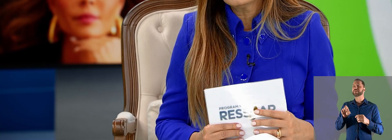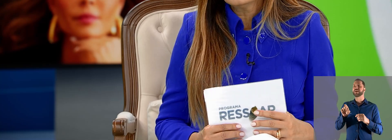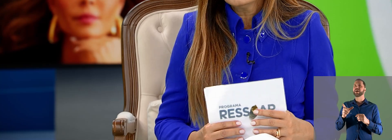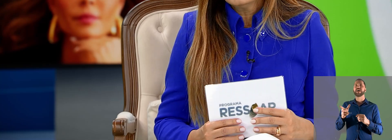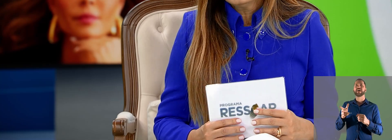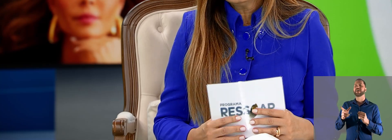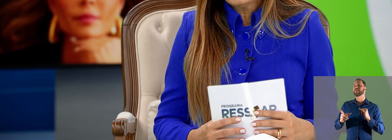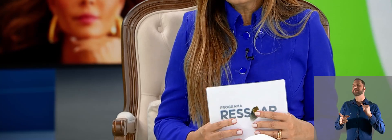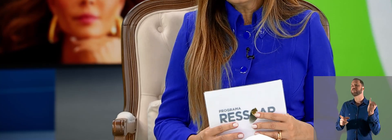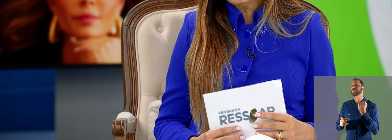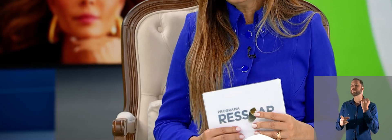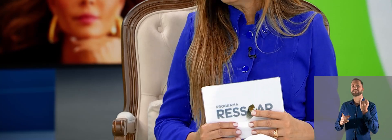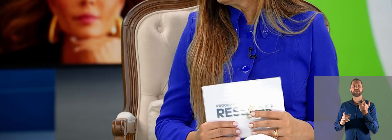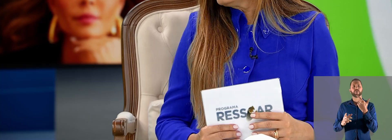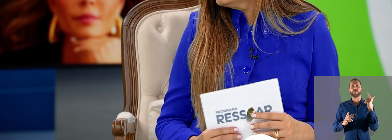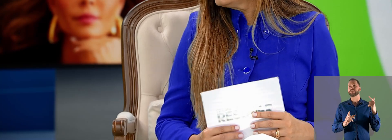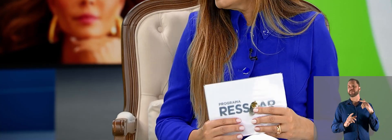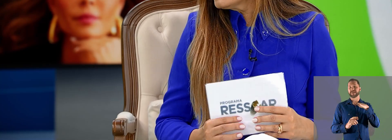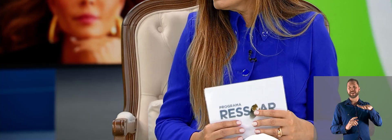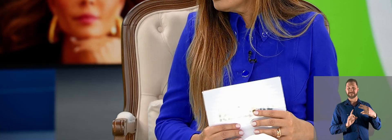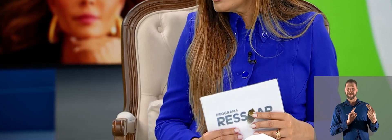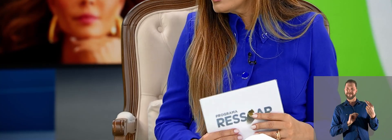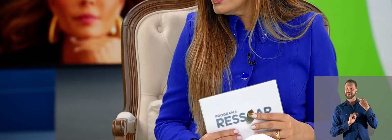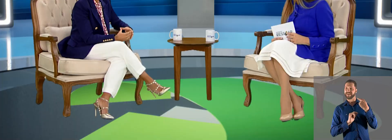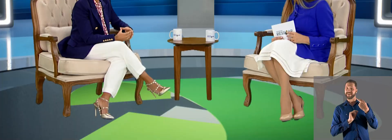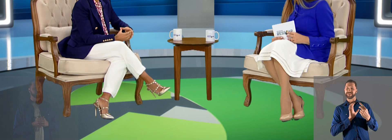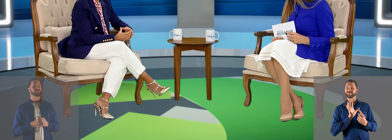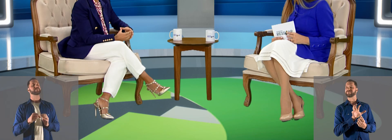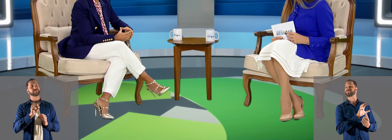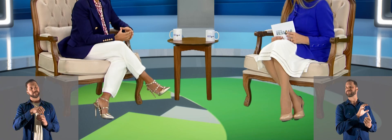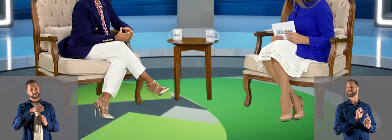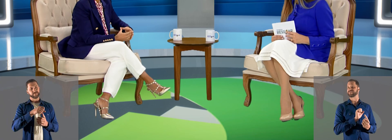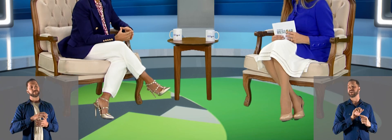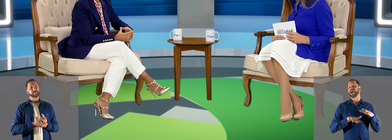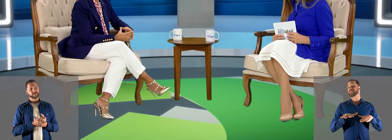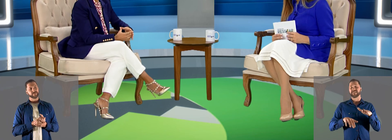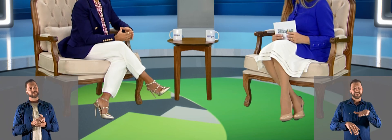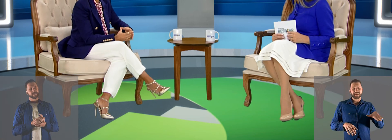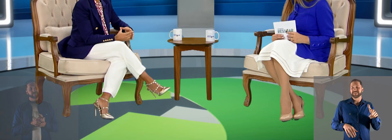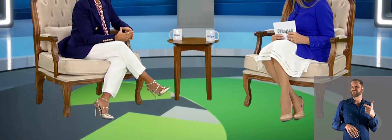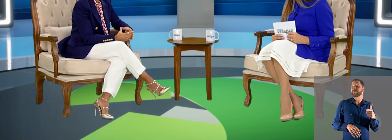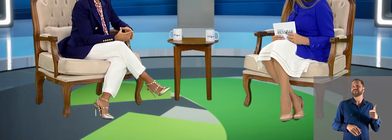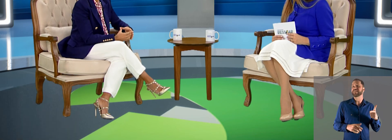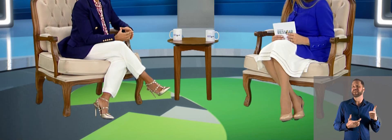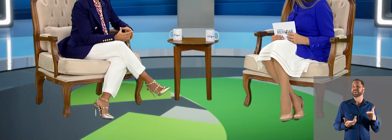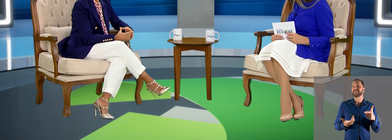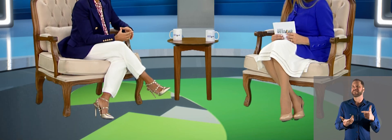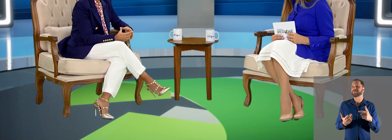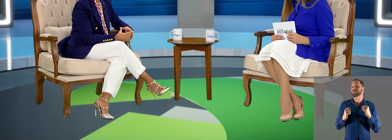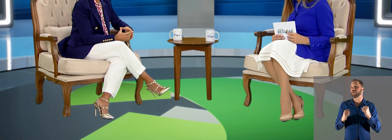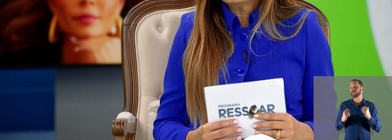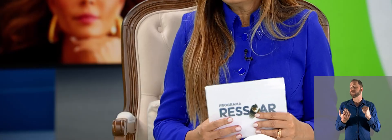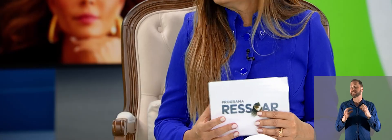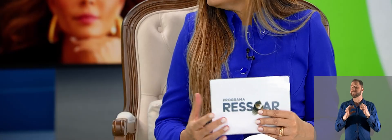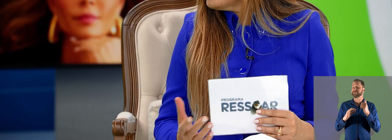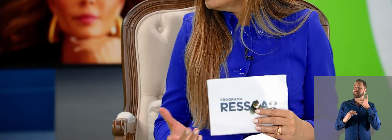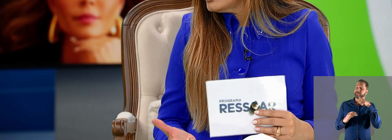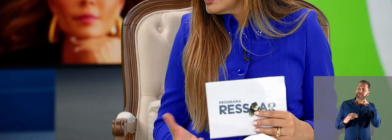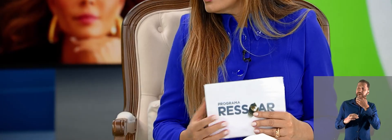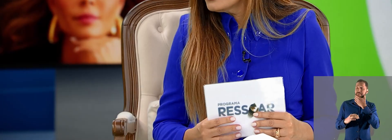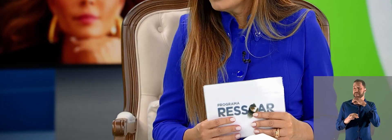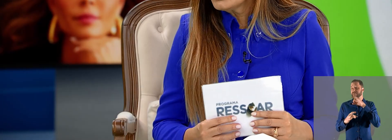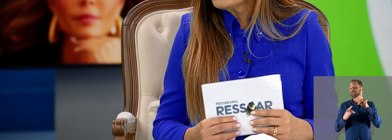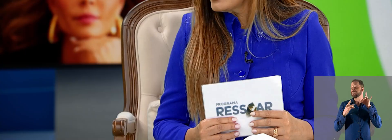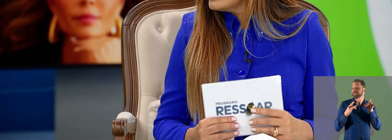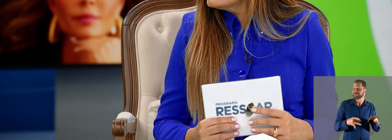importância da gente sem inspiração para mudanças porque às vezes elas não tem né às vezes foram